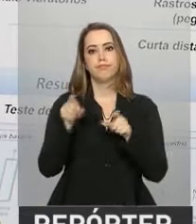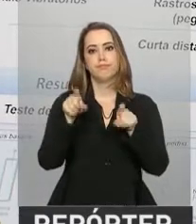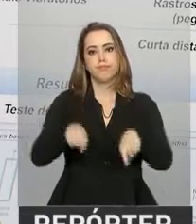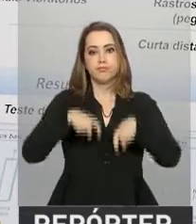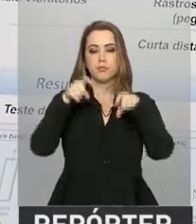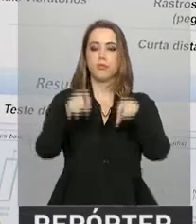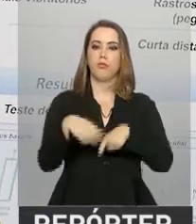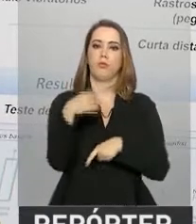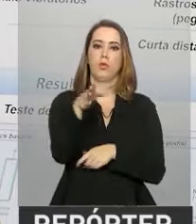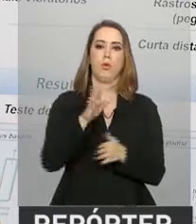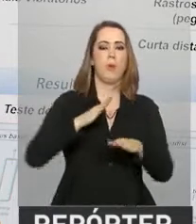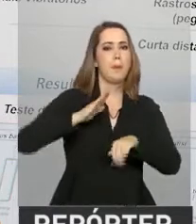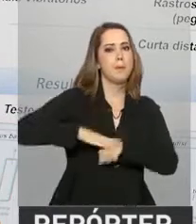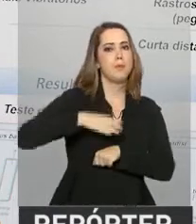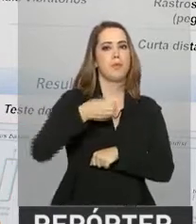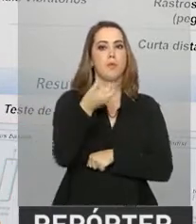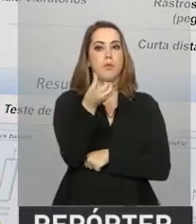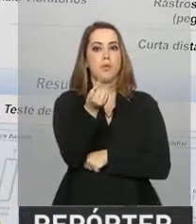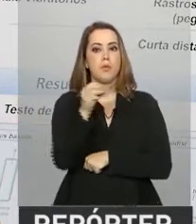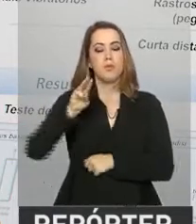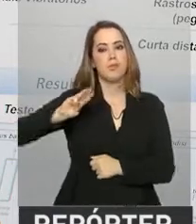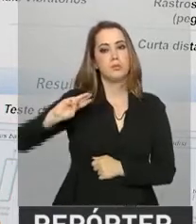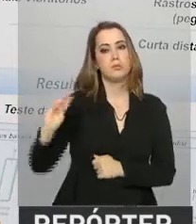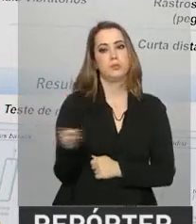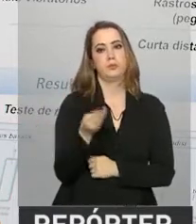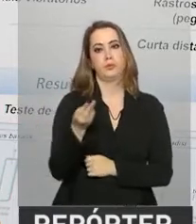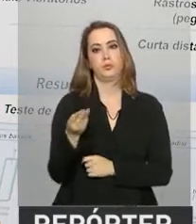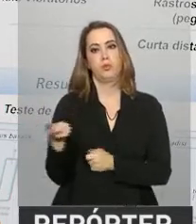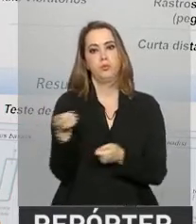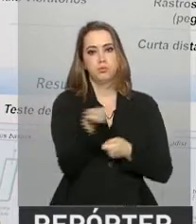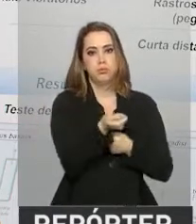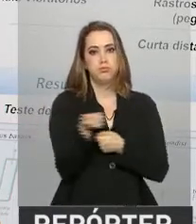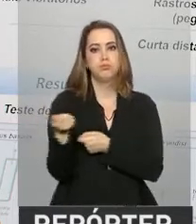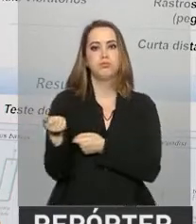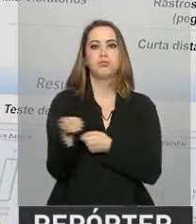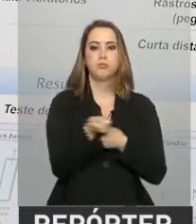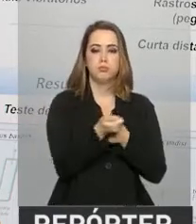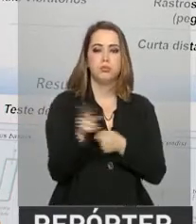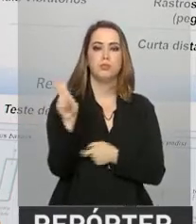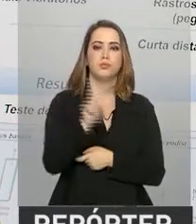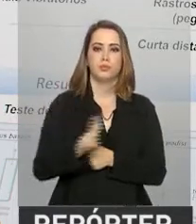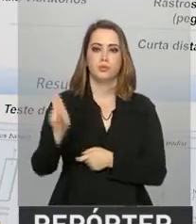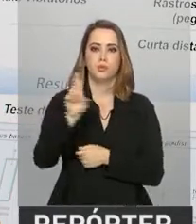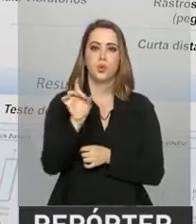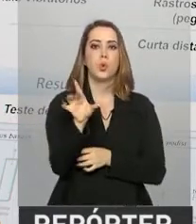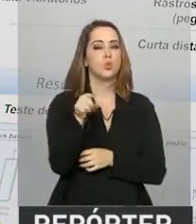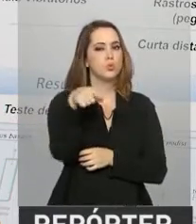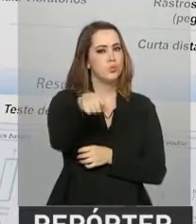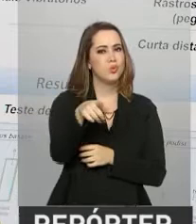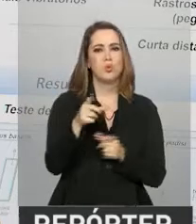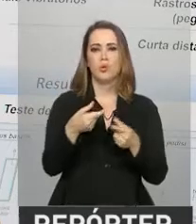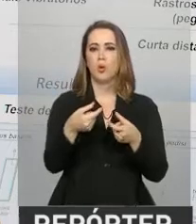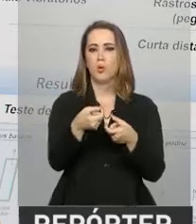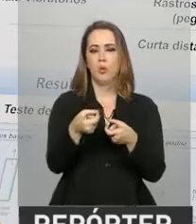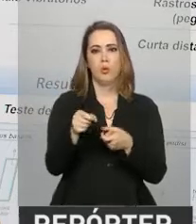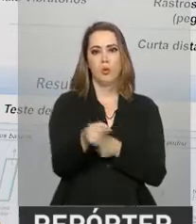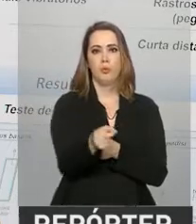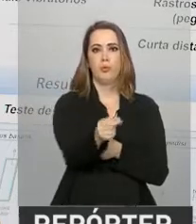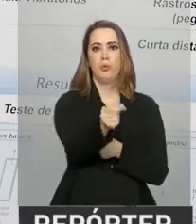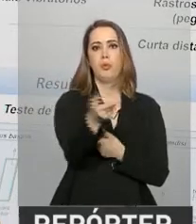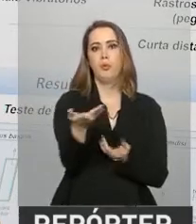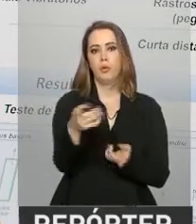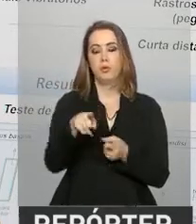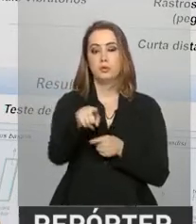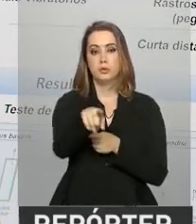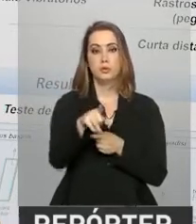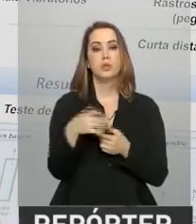mais de 6 milhões de litros de inseticidas são utilizados só para o controle de percevejos na cultura da soja